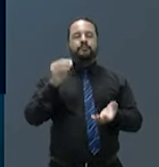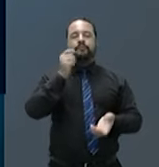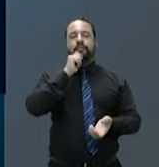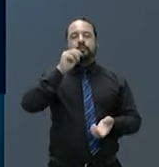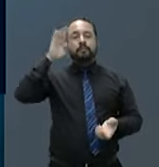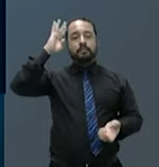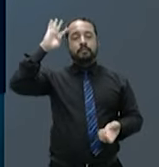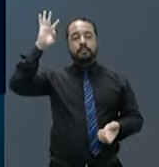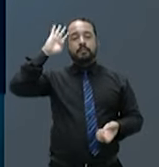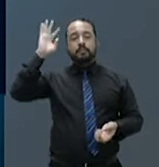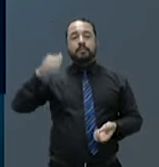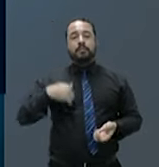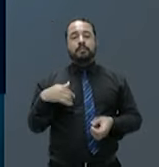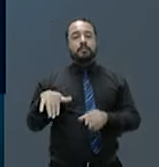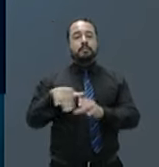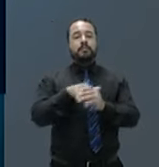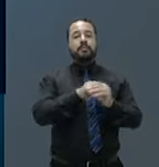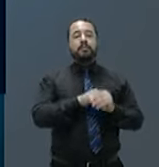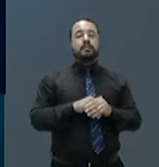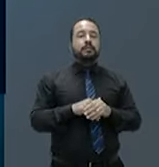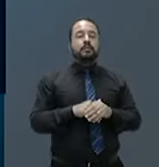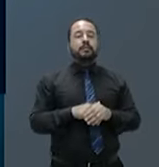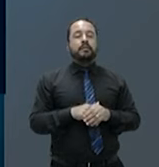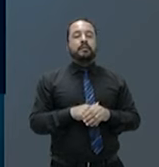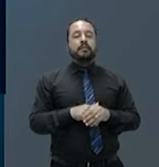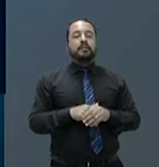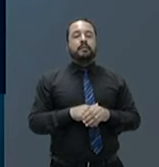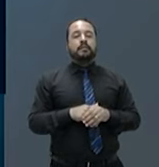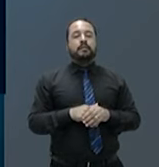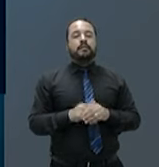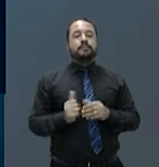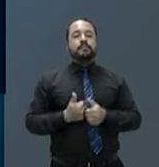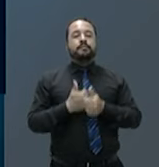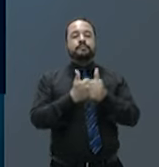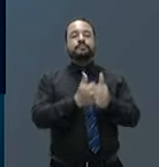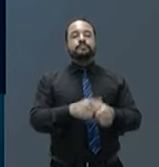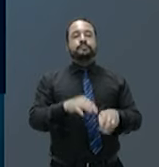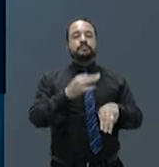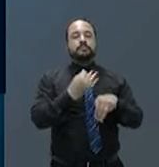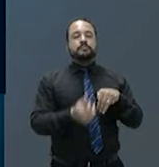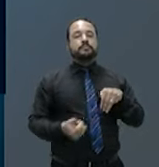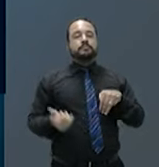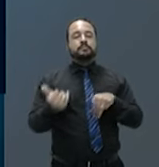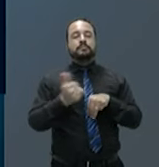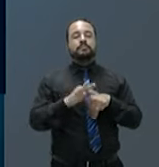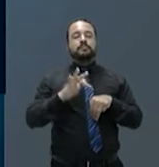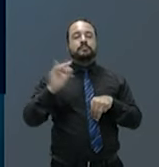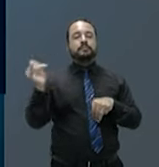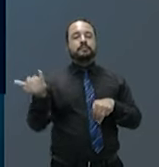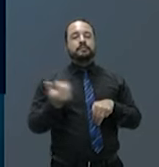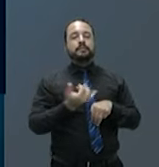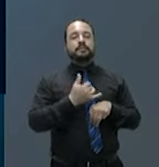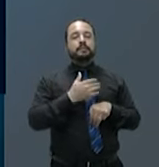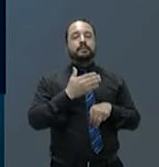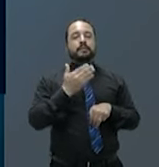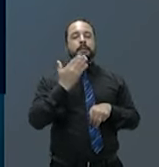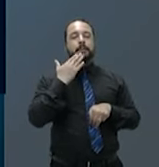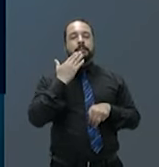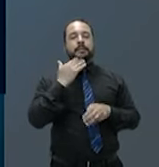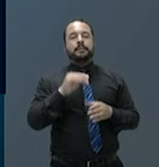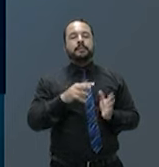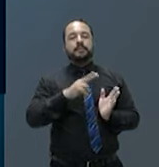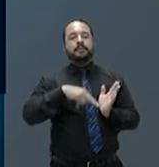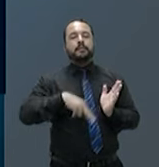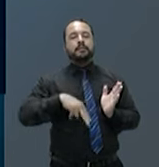seu voto, pediu, no que foi acompanhado pelo ministro Luiz Felipe Salomão, pediu vista à ministra Maria Isabel Galotti